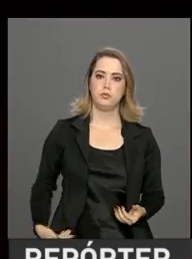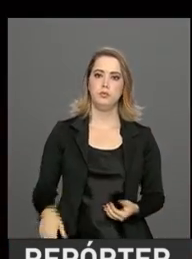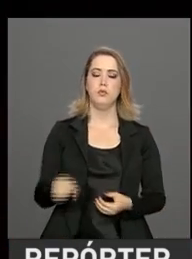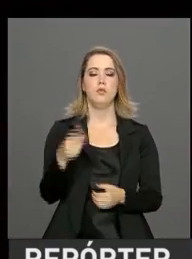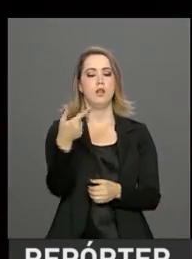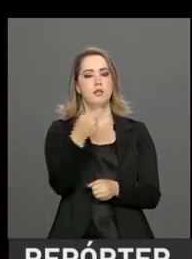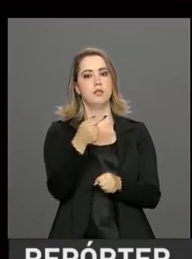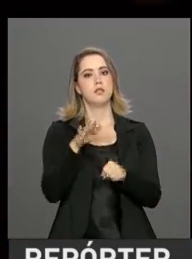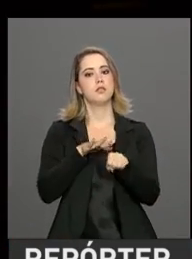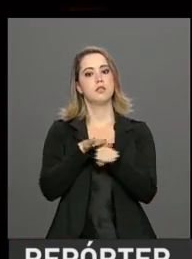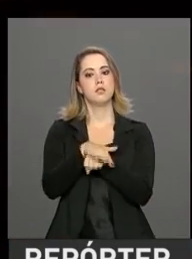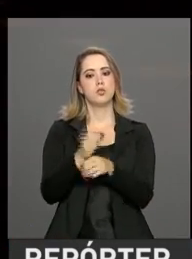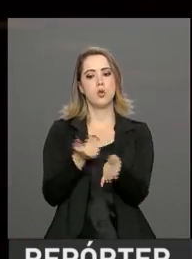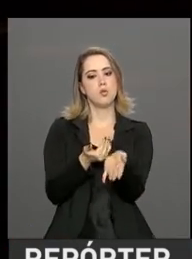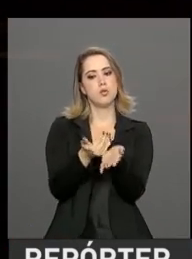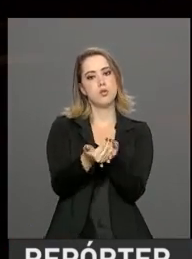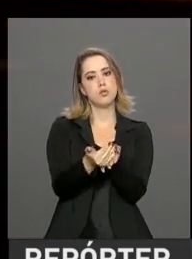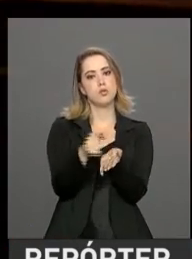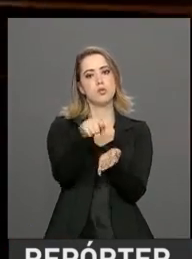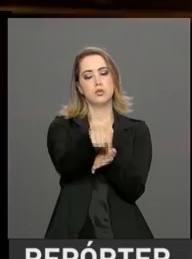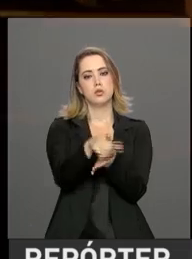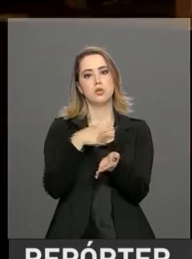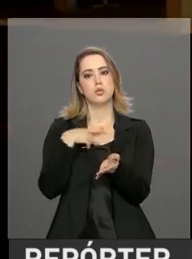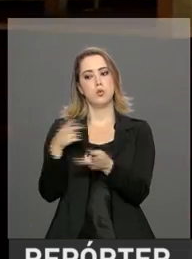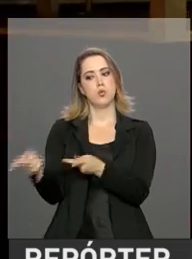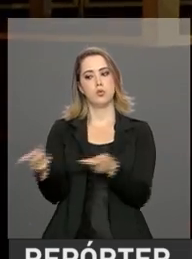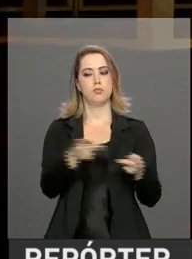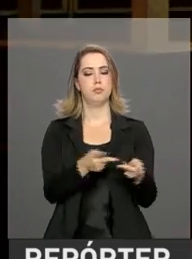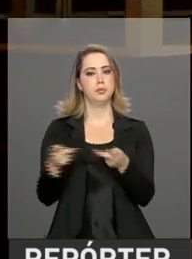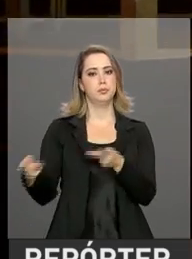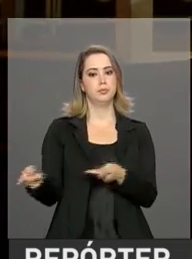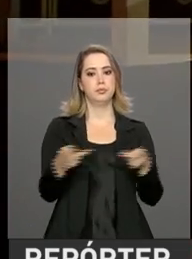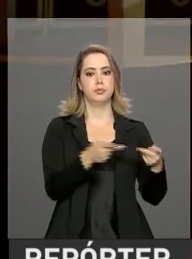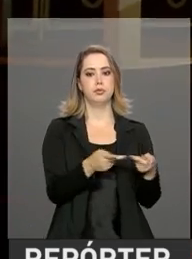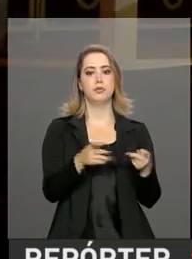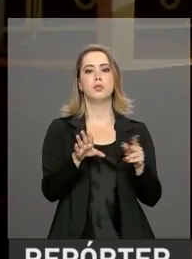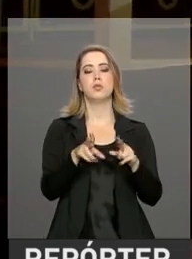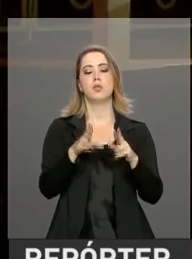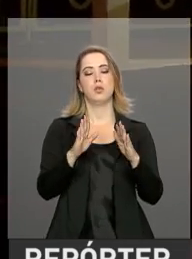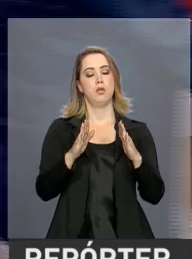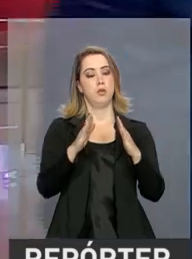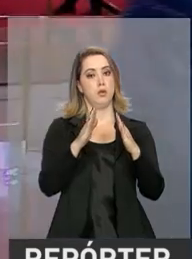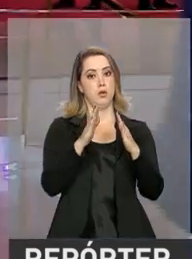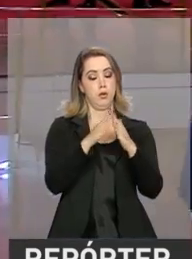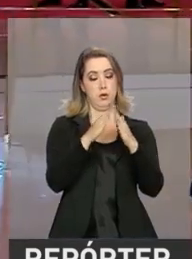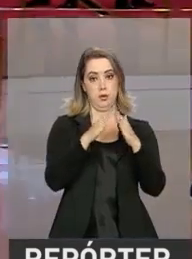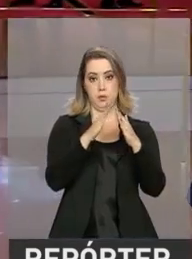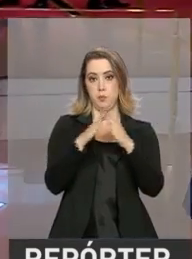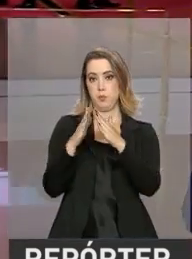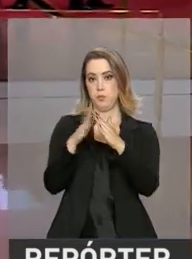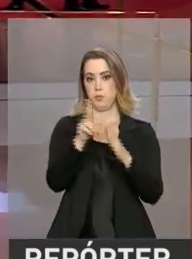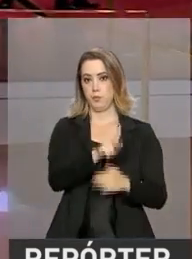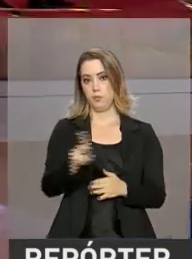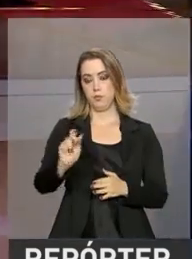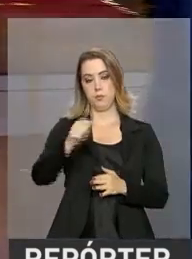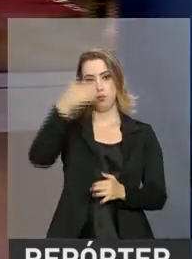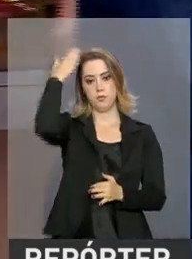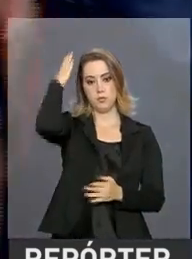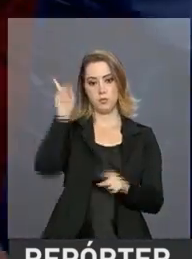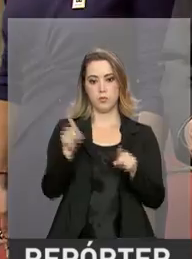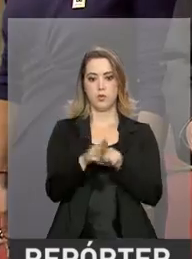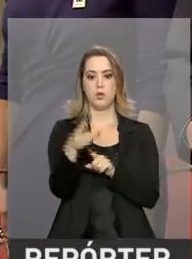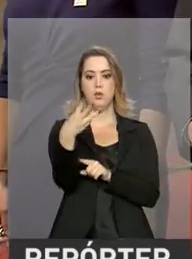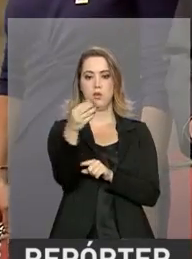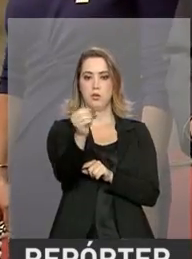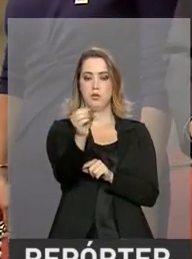o movimento começou com a chegada dos convidados do presidente Michel Temer ao Palácio da Alvorada. Foram cerca de 300